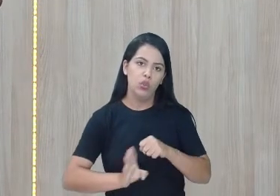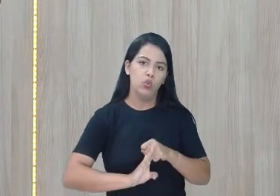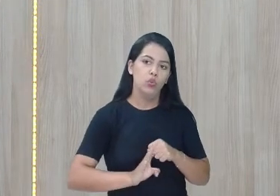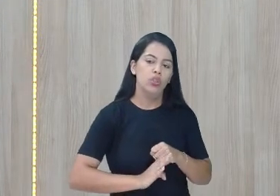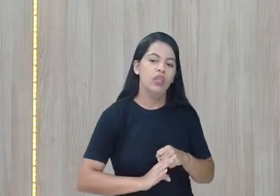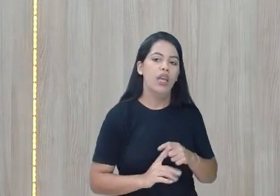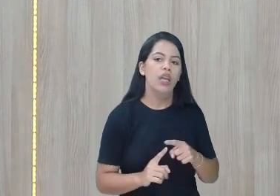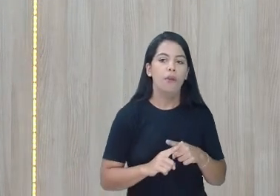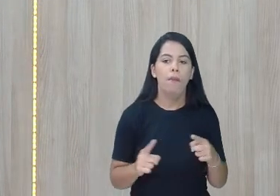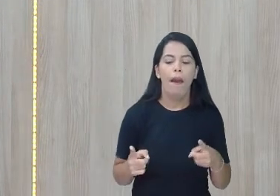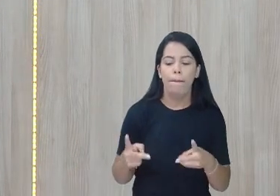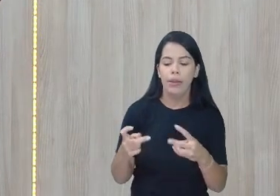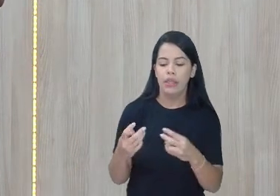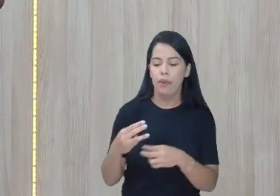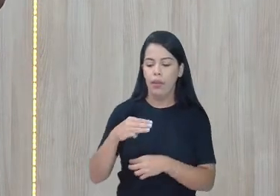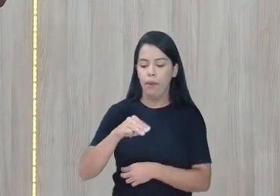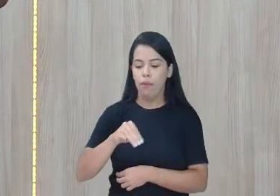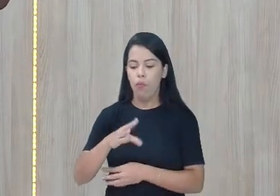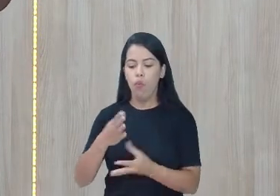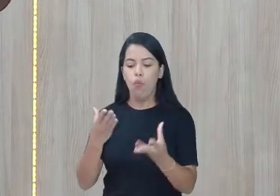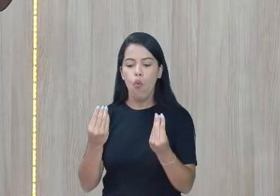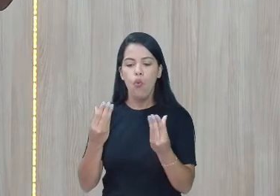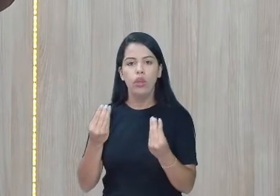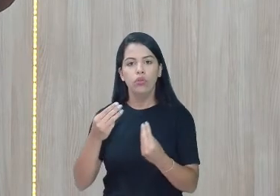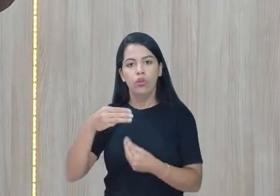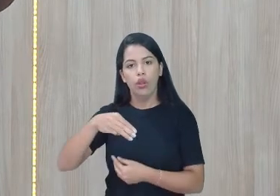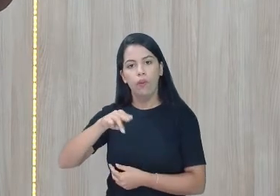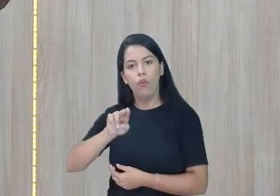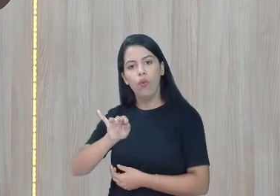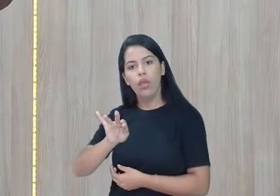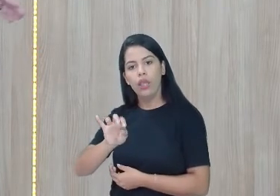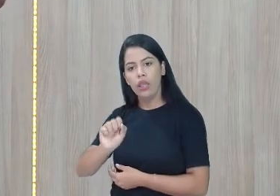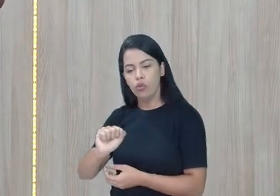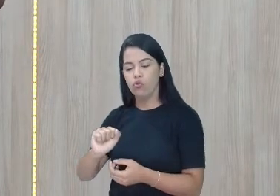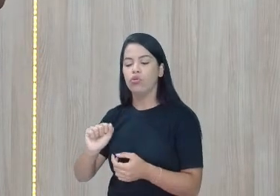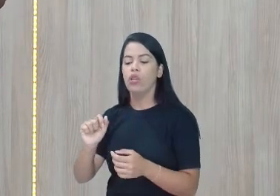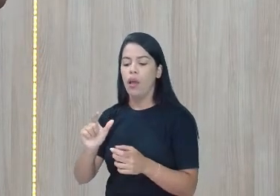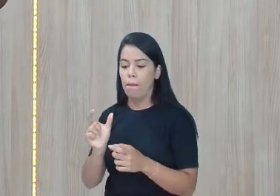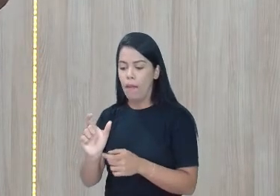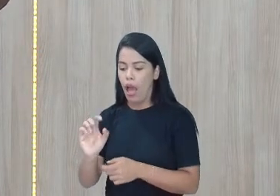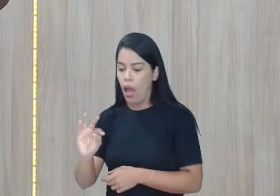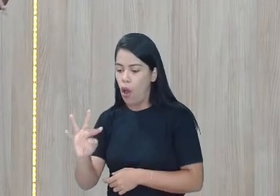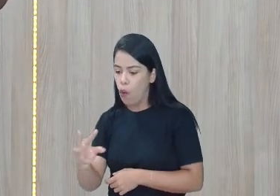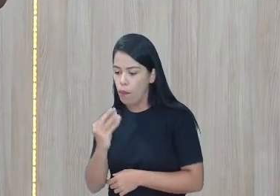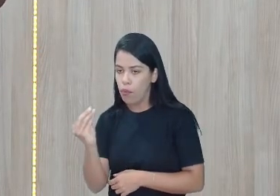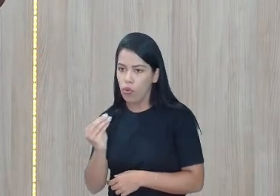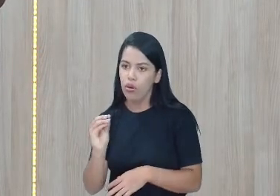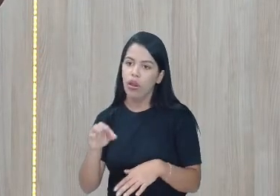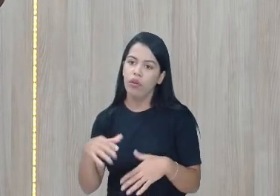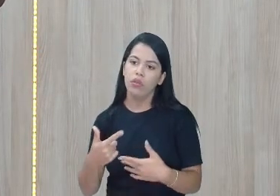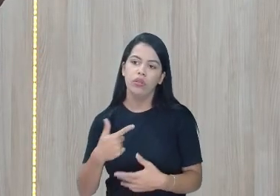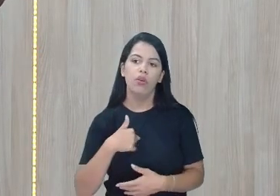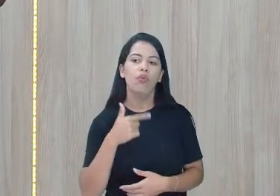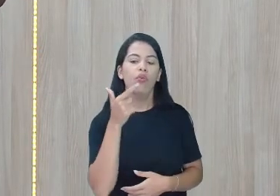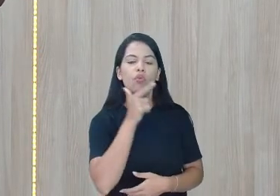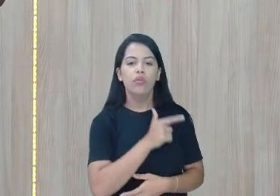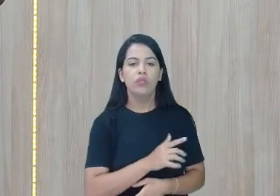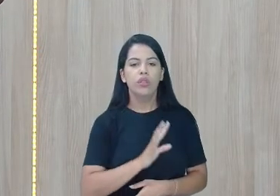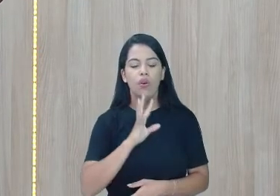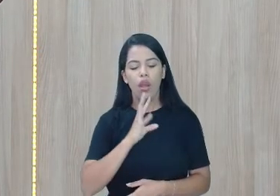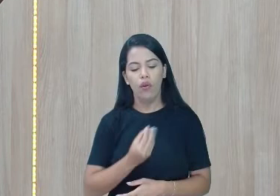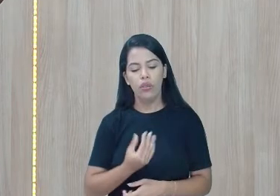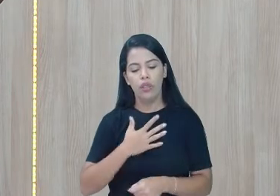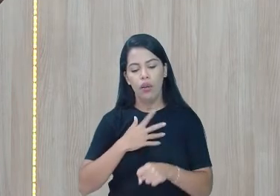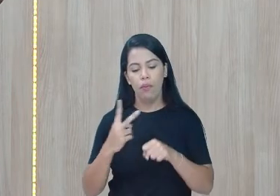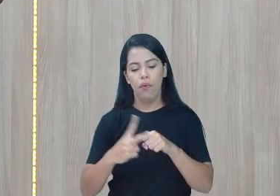muitos está no plural. Então, e o verbo está no singular. Então, quando eu tenho a utilização disso, eu consigo reconhecer que o meu verbo